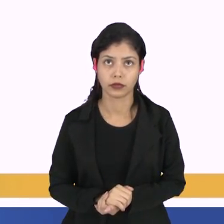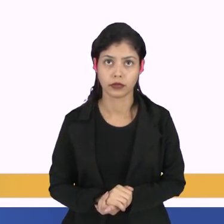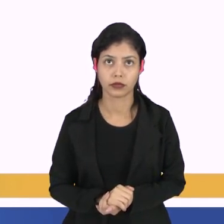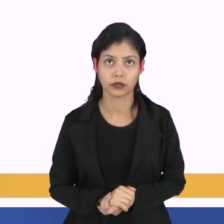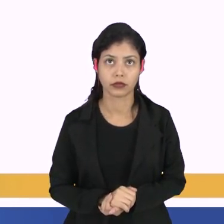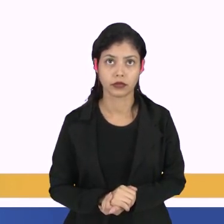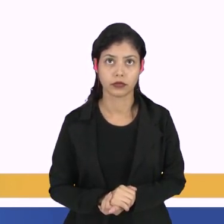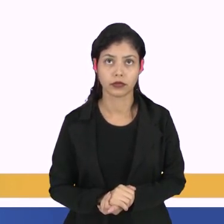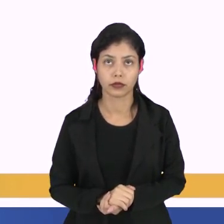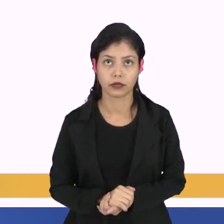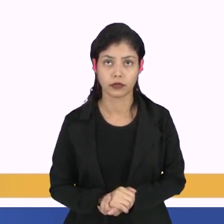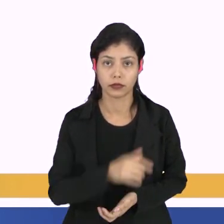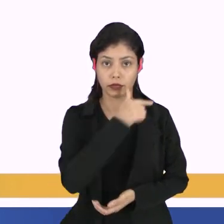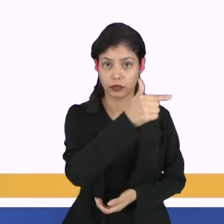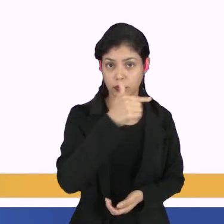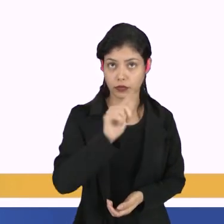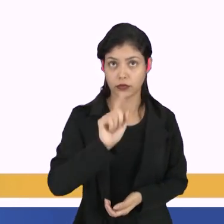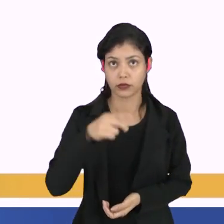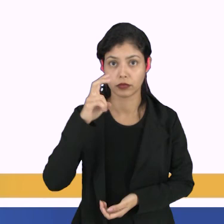22,25%, aliás,